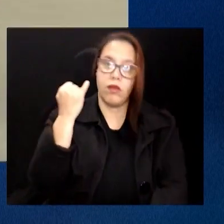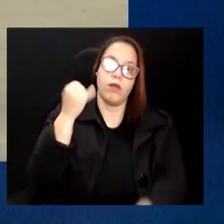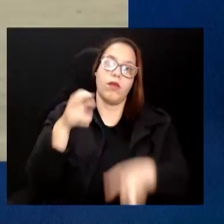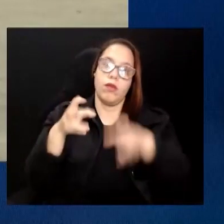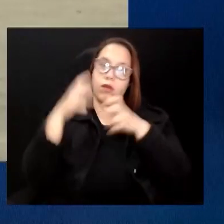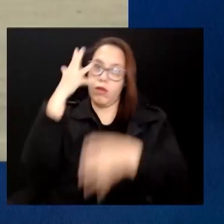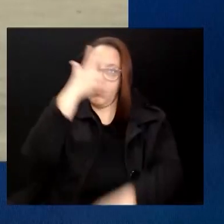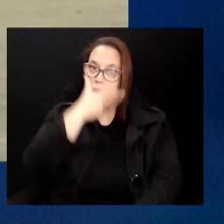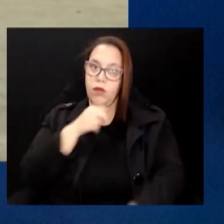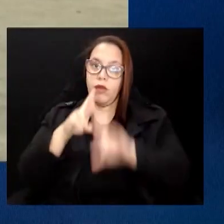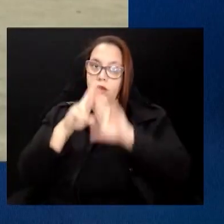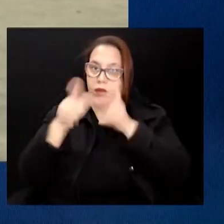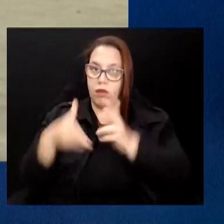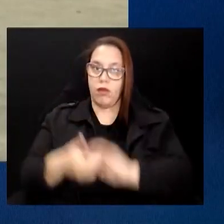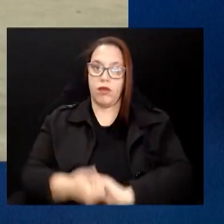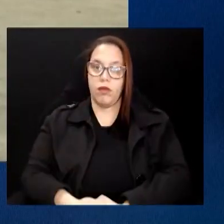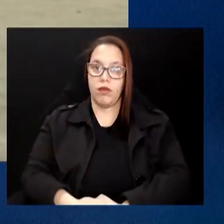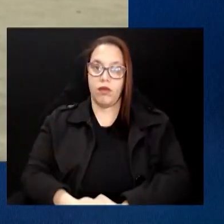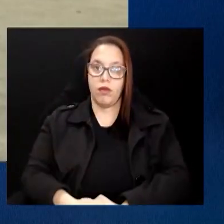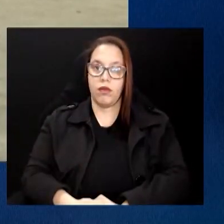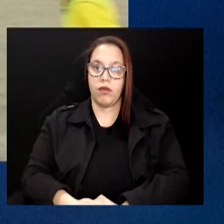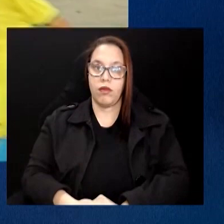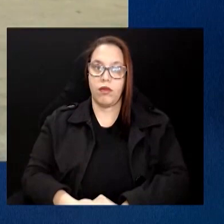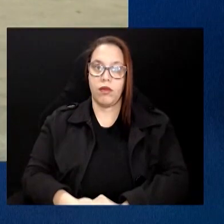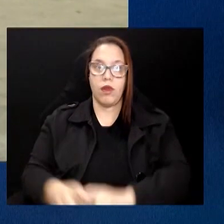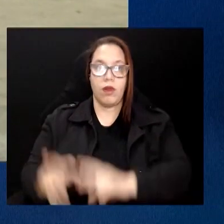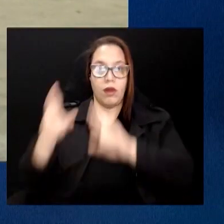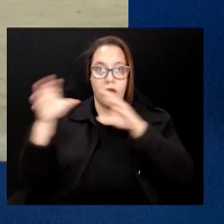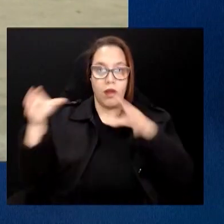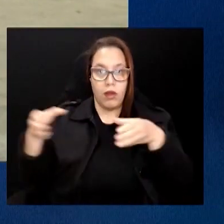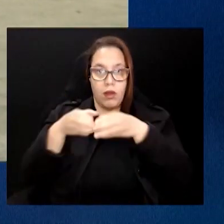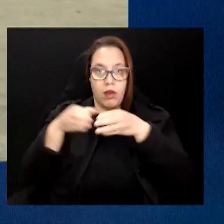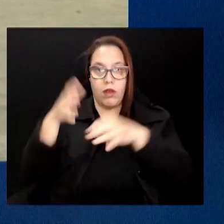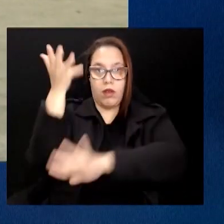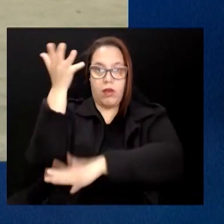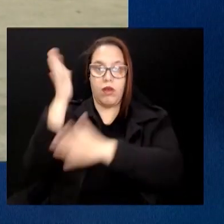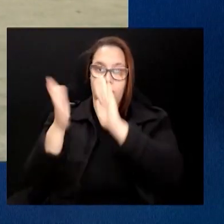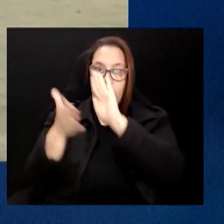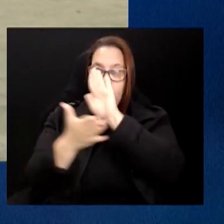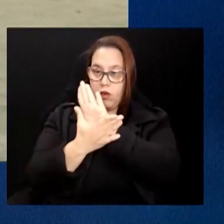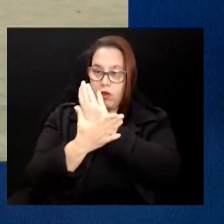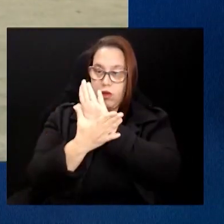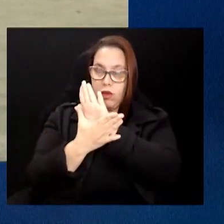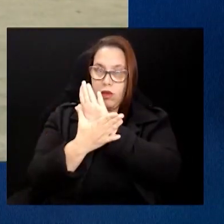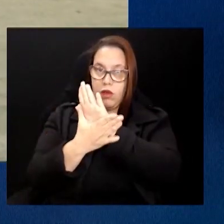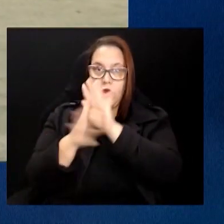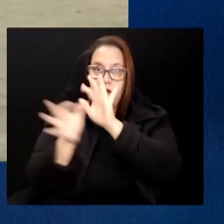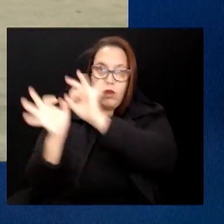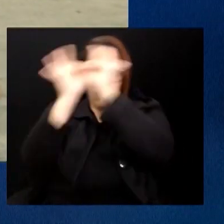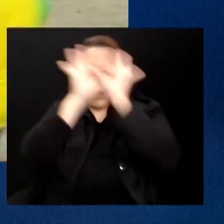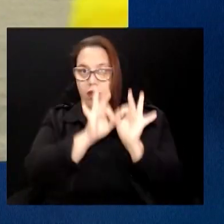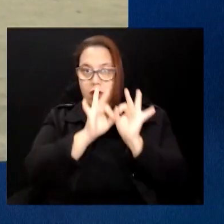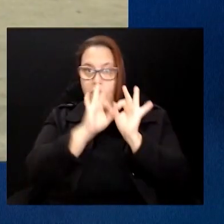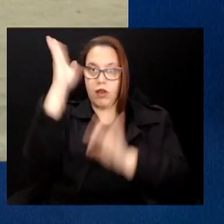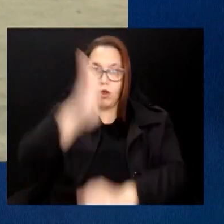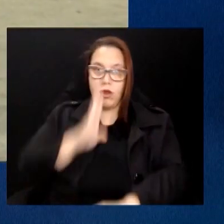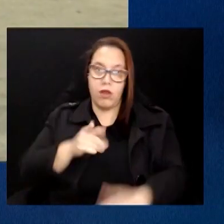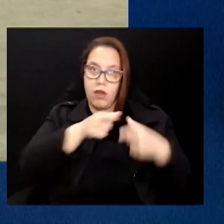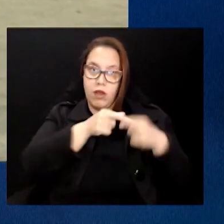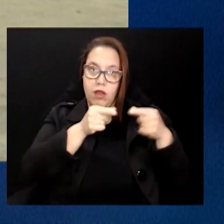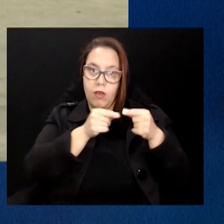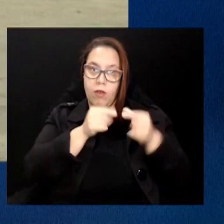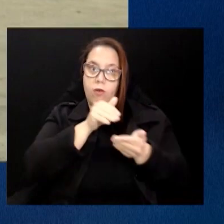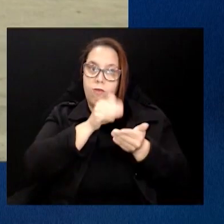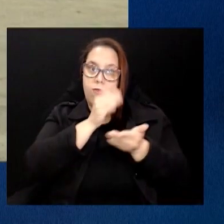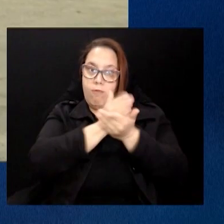diferenças. Torcedores se reúnem na Praça Arautos da Paz para assistirem Brasil e Japão no mata-mata.